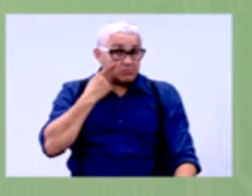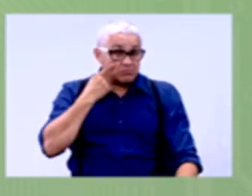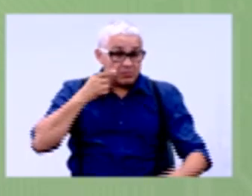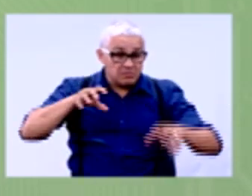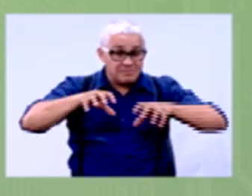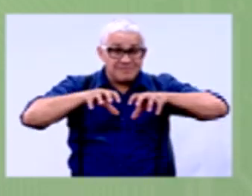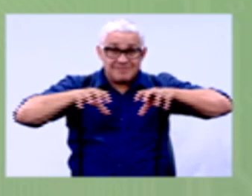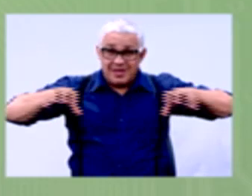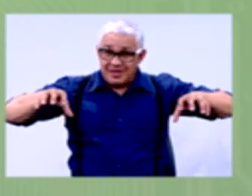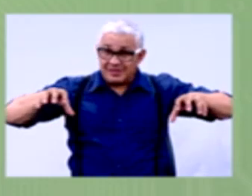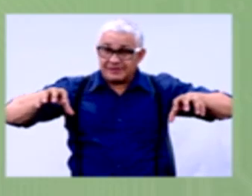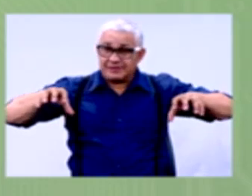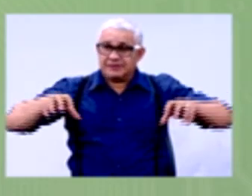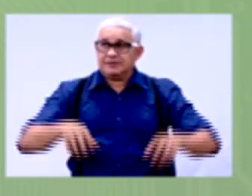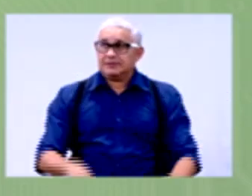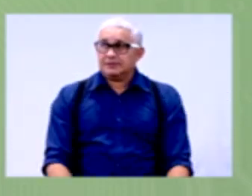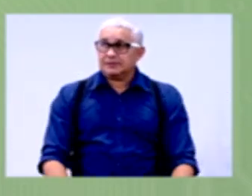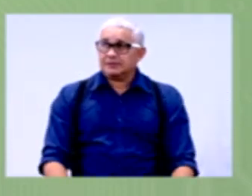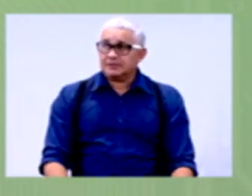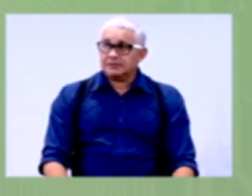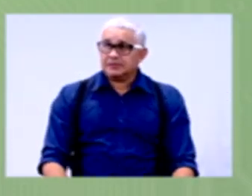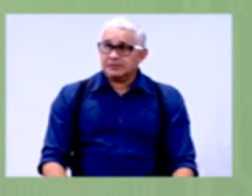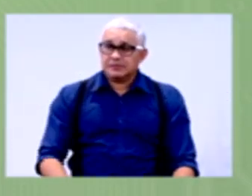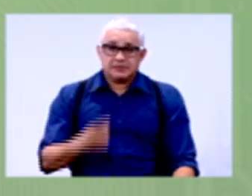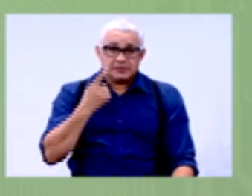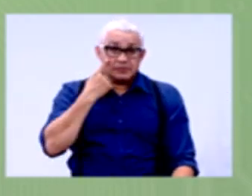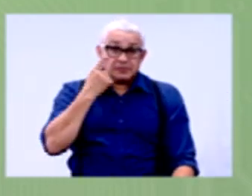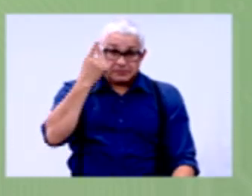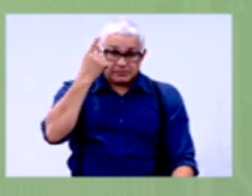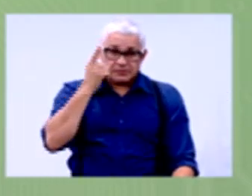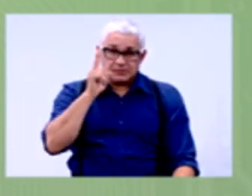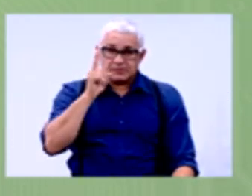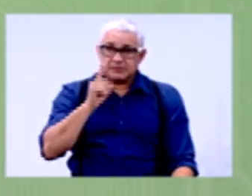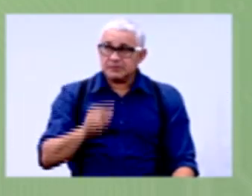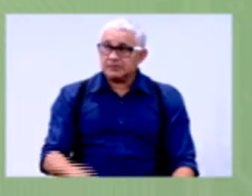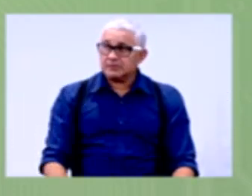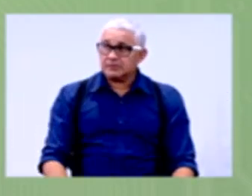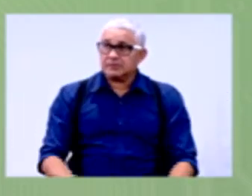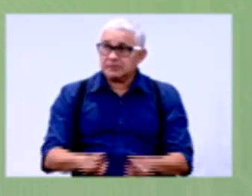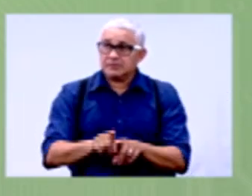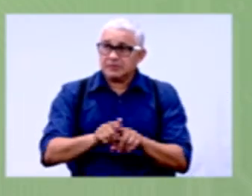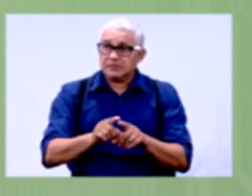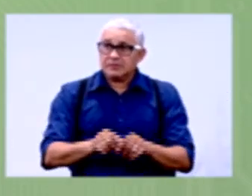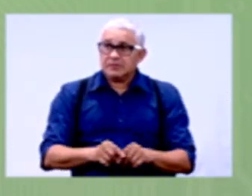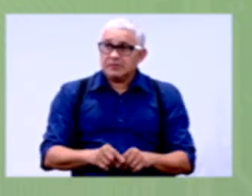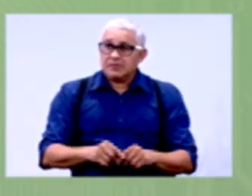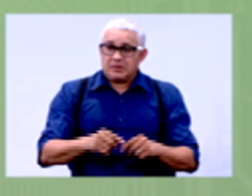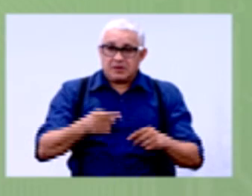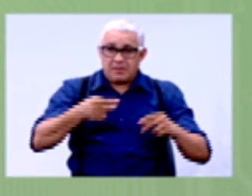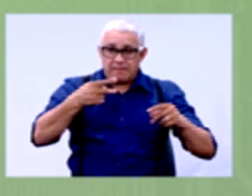um e outro aqui dos dois pontos, certo? E aqui a gente fecha o nosso código PHP.